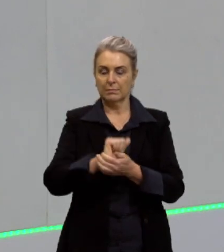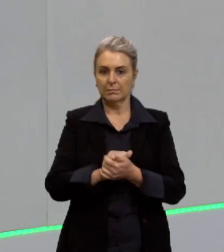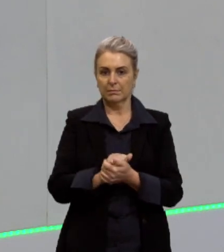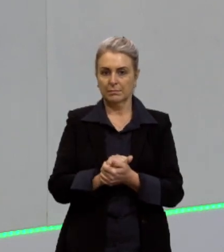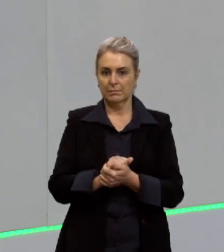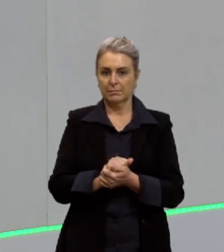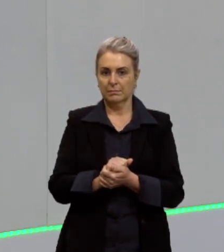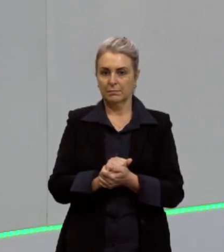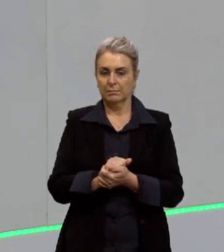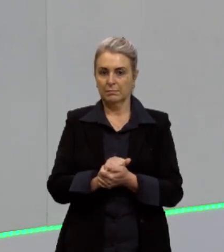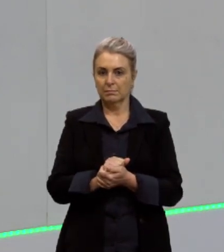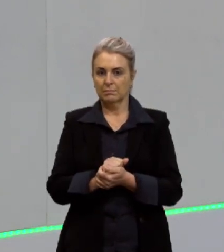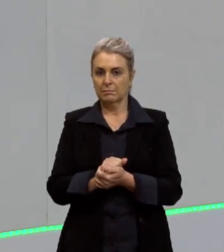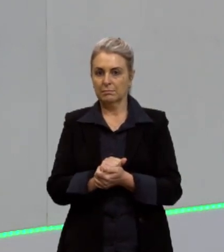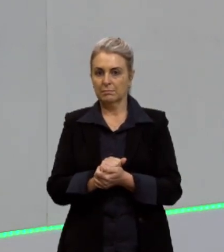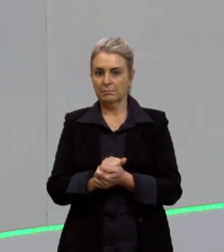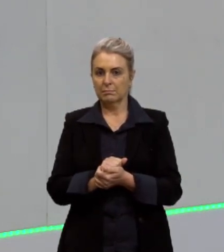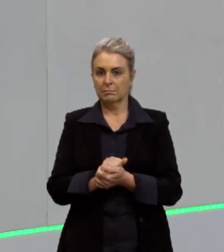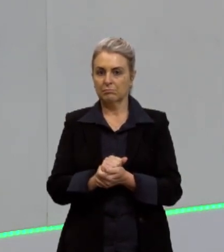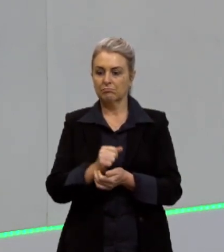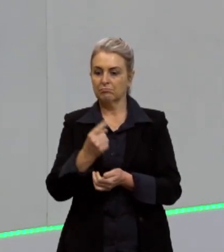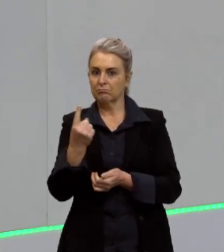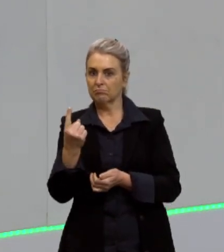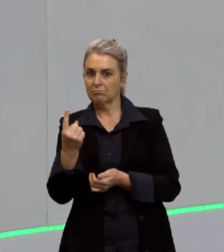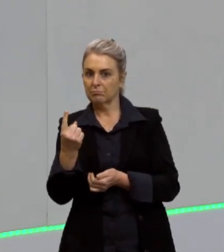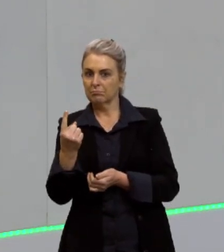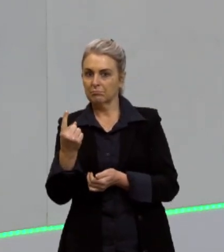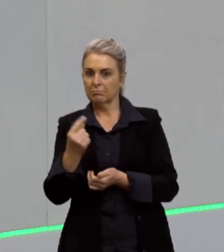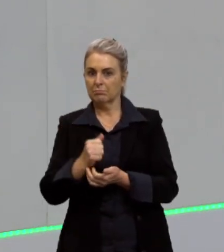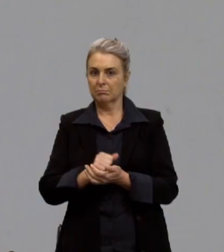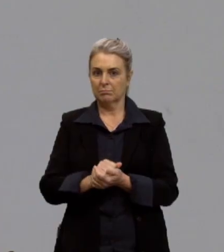ao quadrado, que é 1.